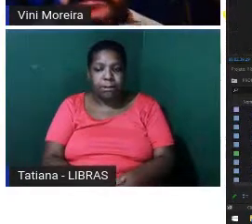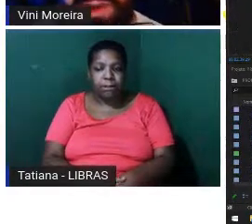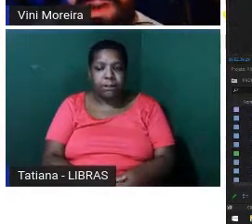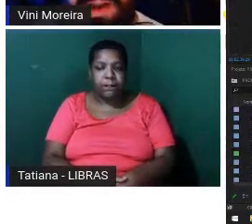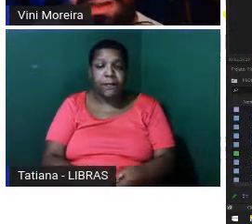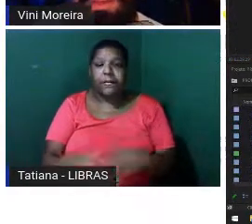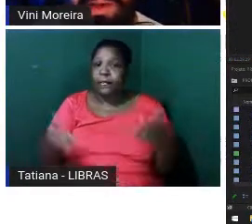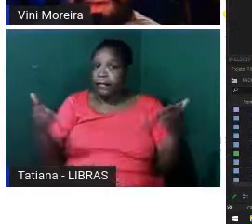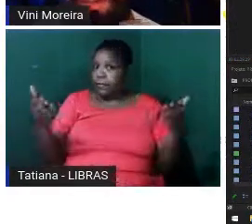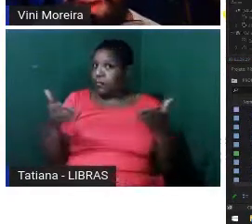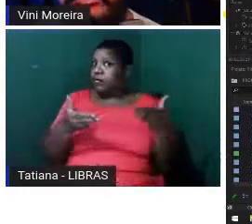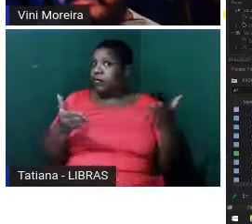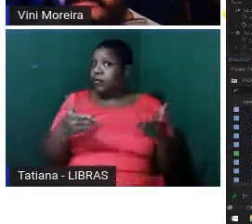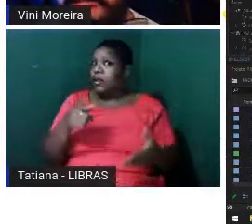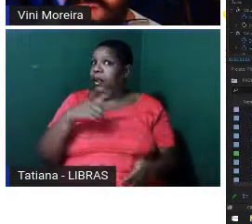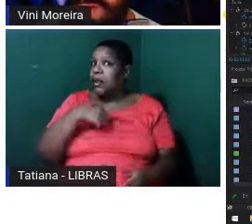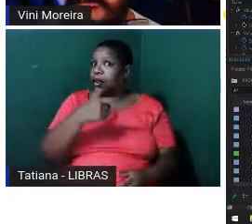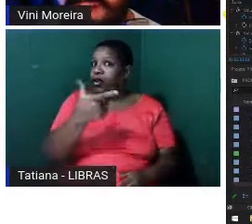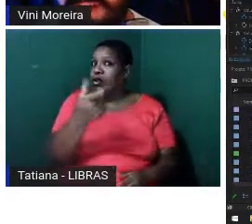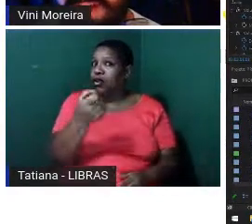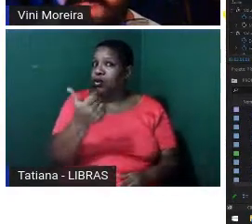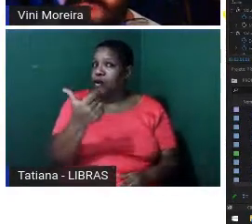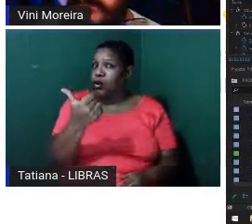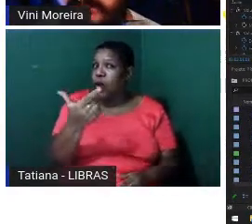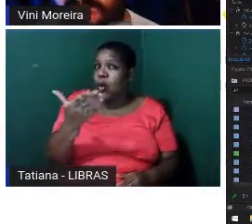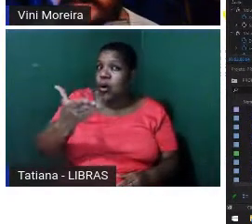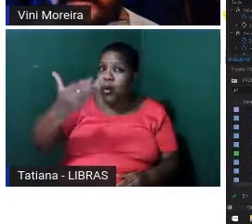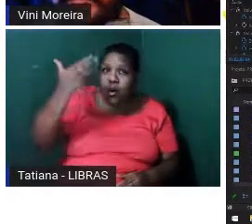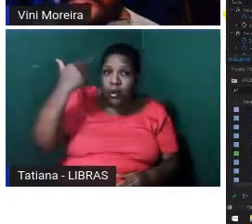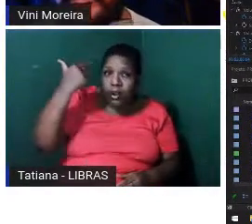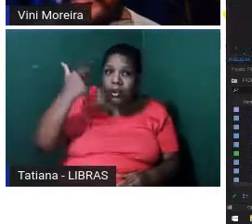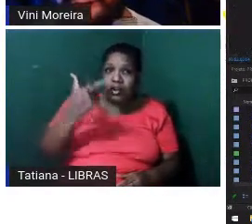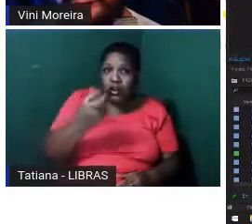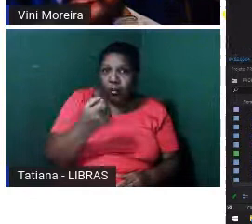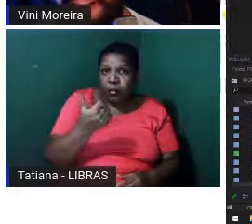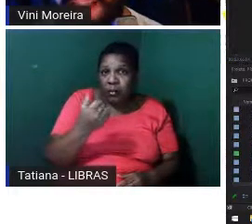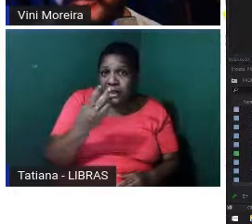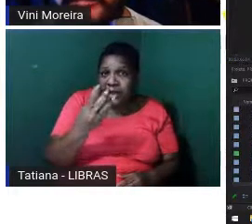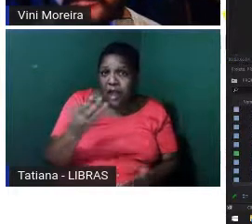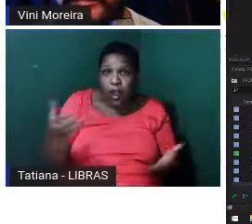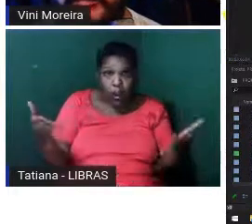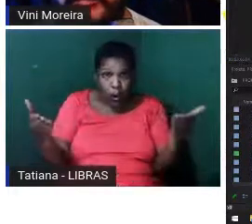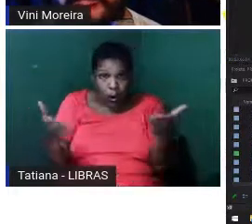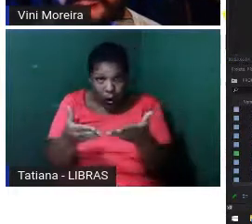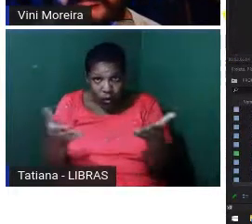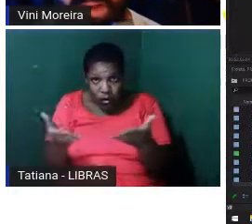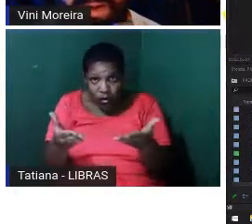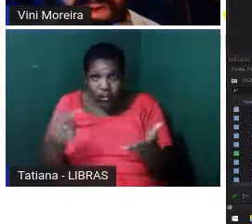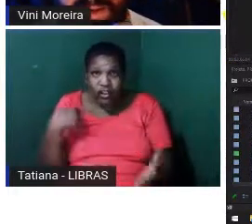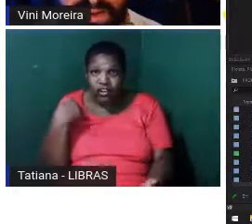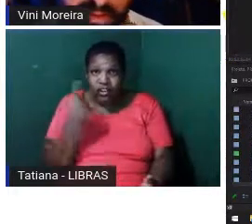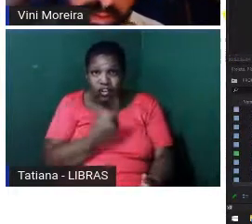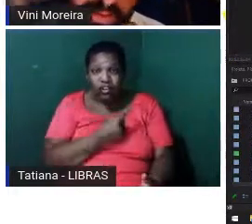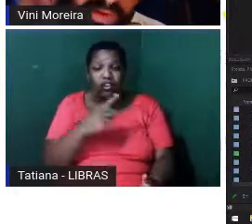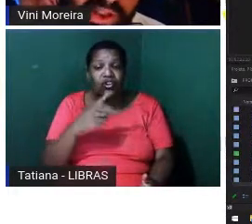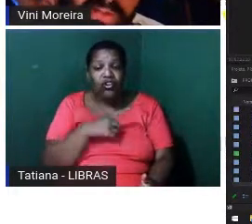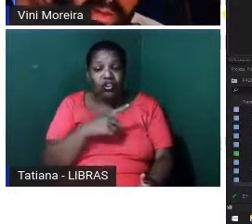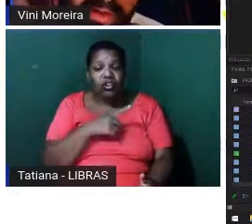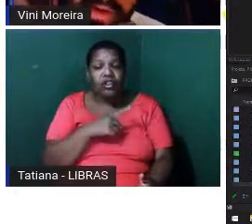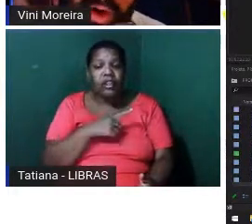ah e hoje Isso foi 2012/2013 hoje a gente tem